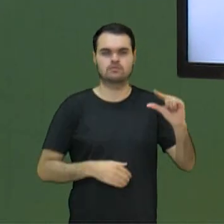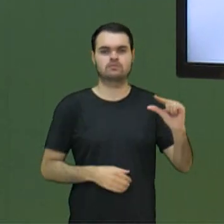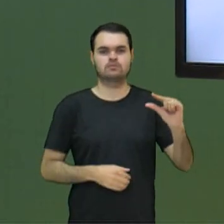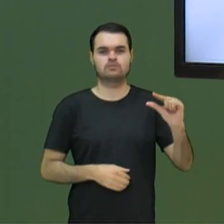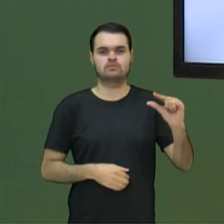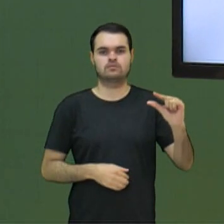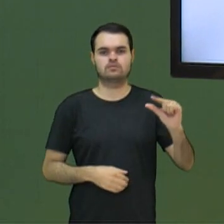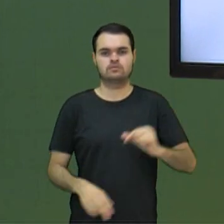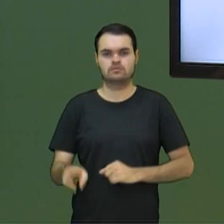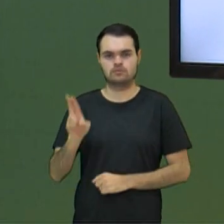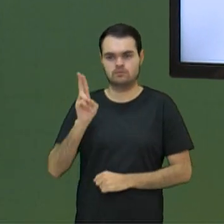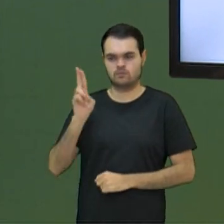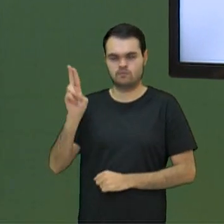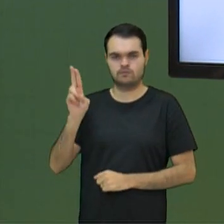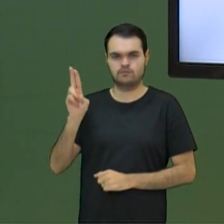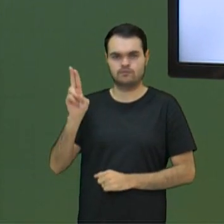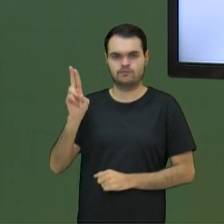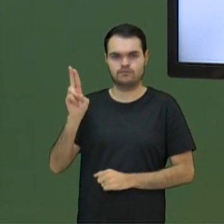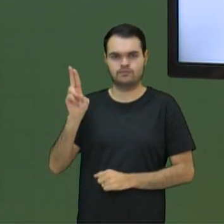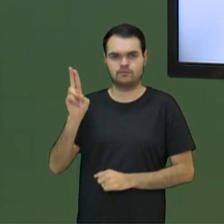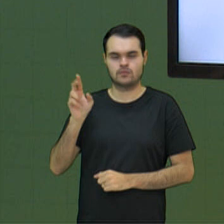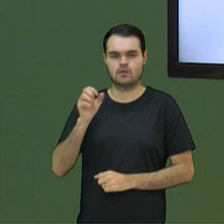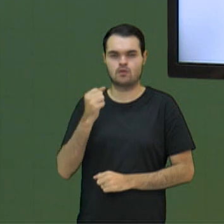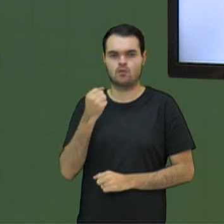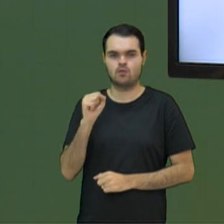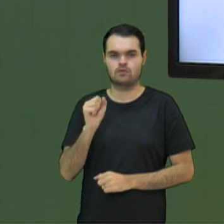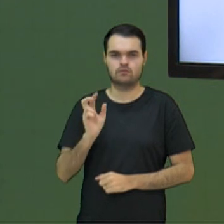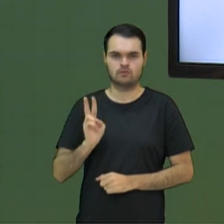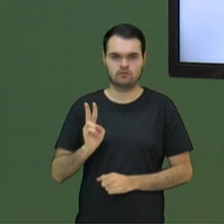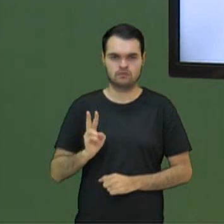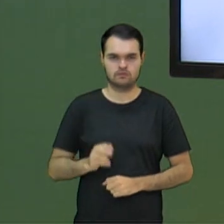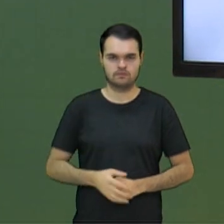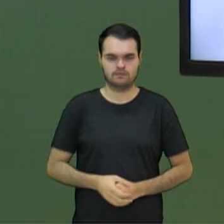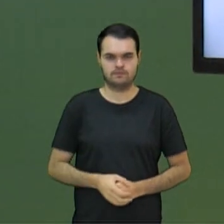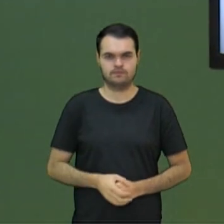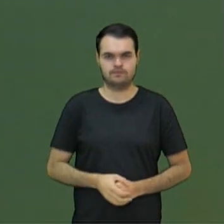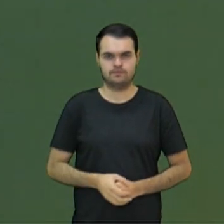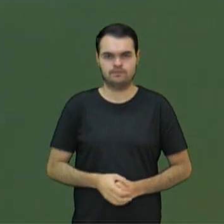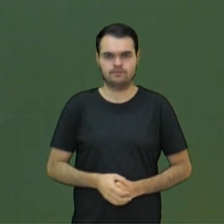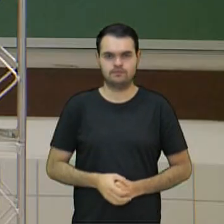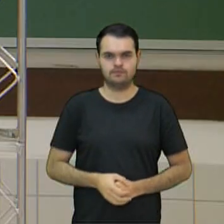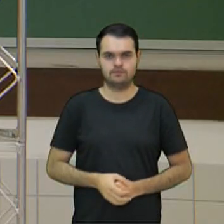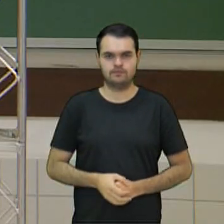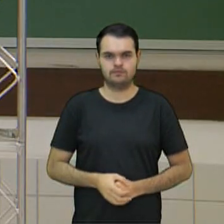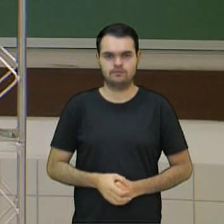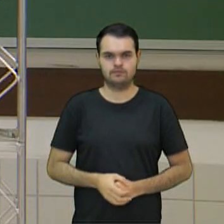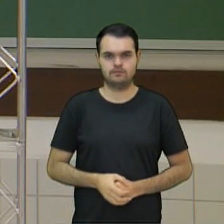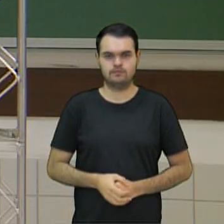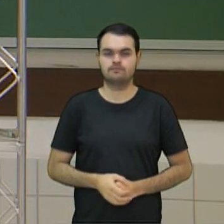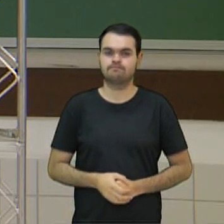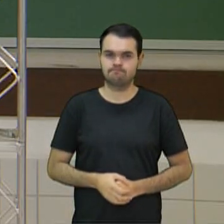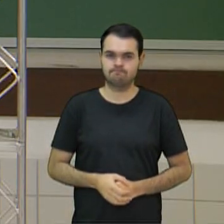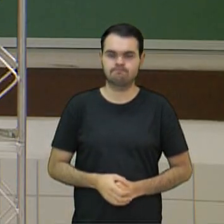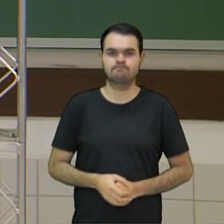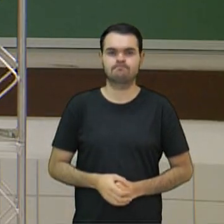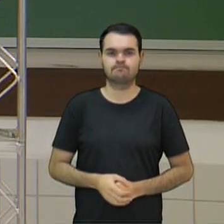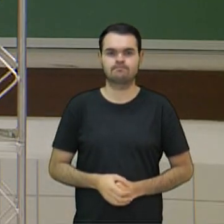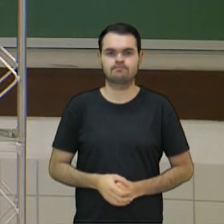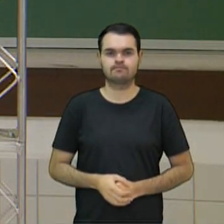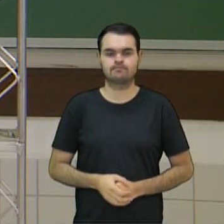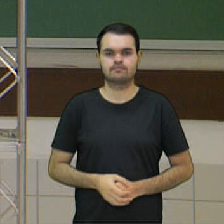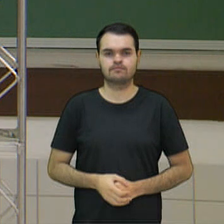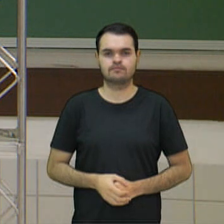a tensão passou a 8 volts, certo? Então, pessoal, vamos dar